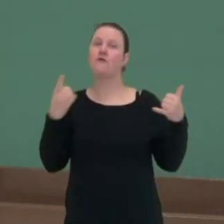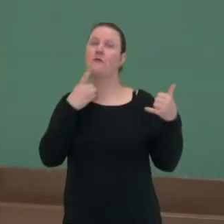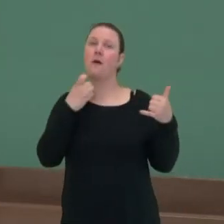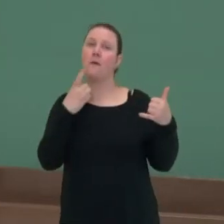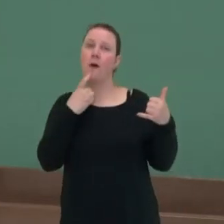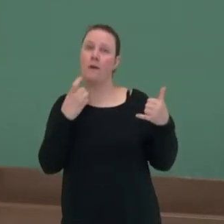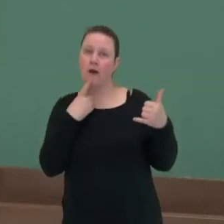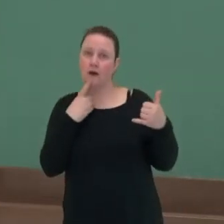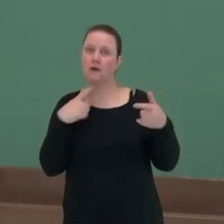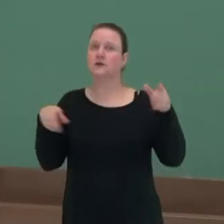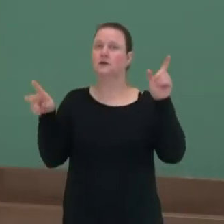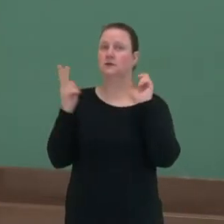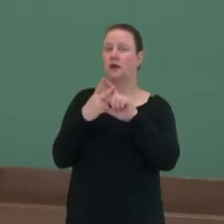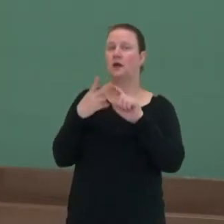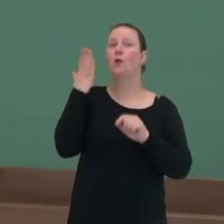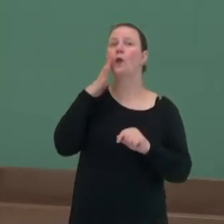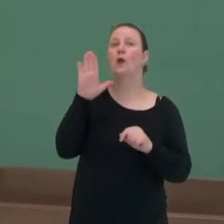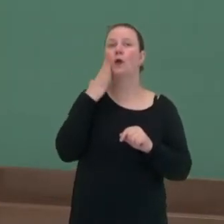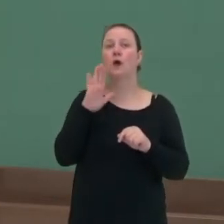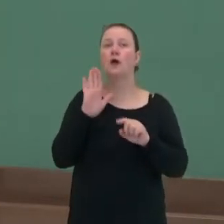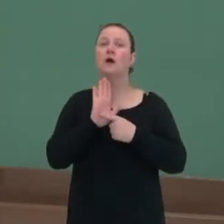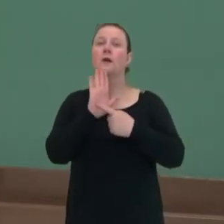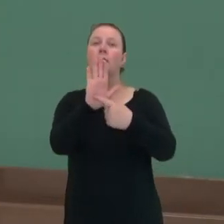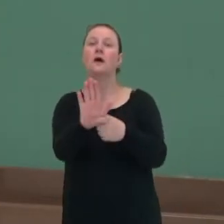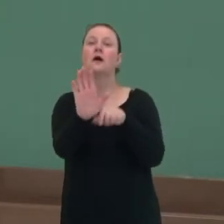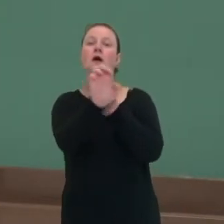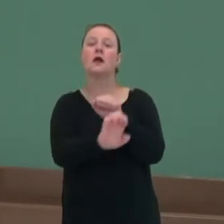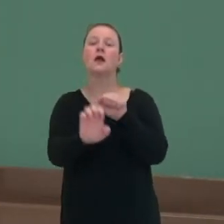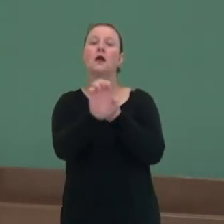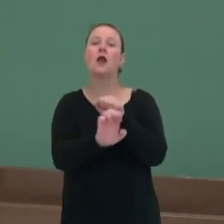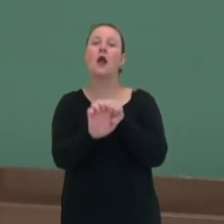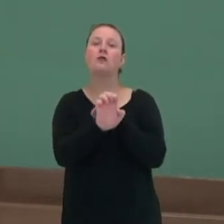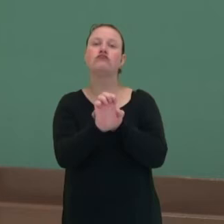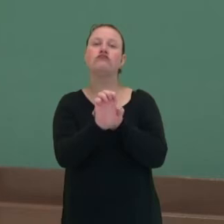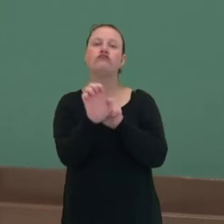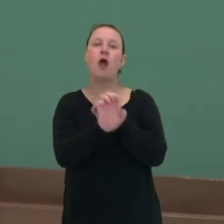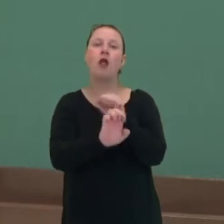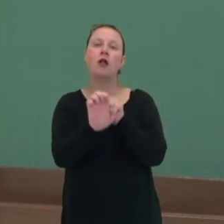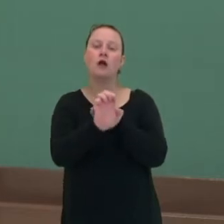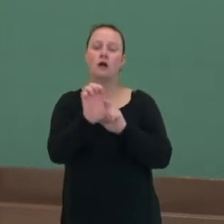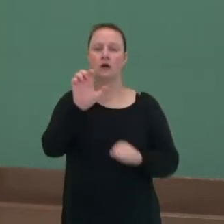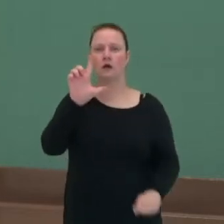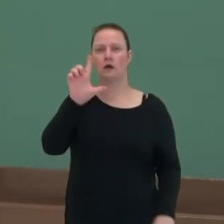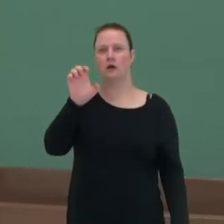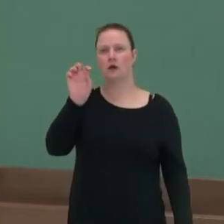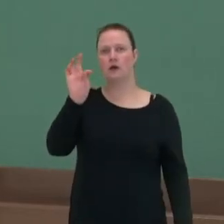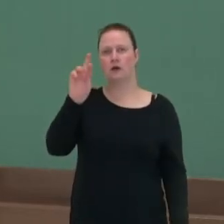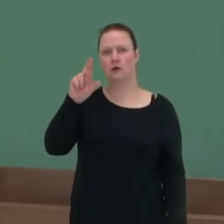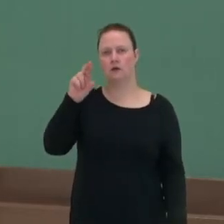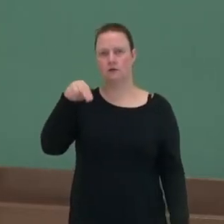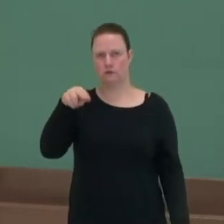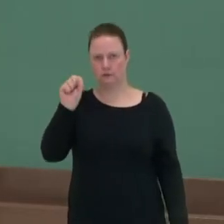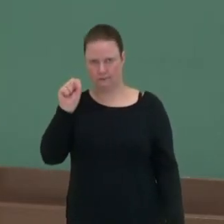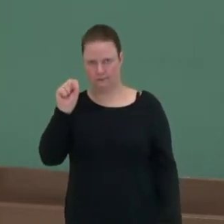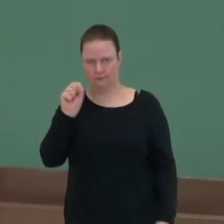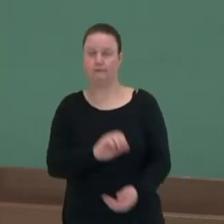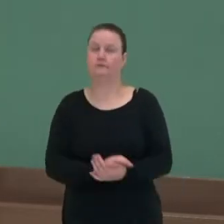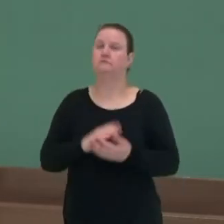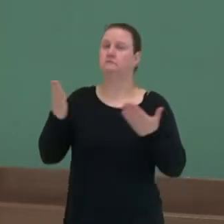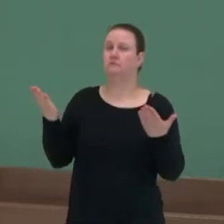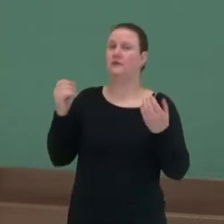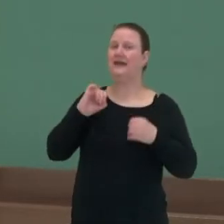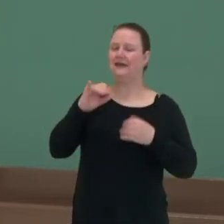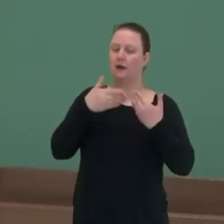azuis representando os elétrons e fazendo movimentos num circuito fechado. Se eu abro